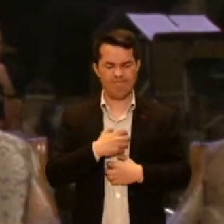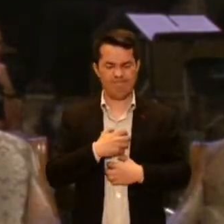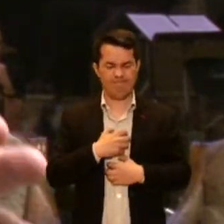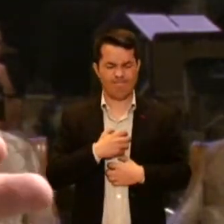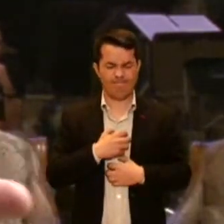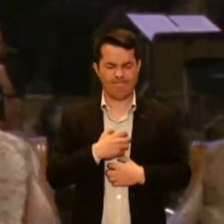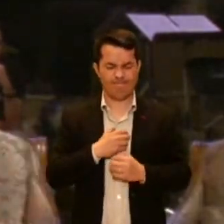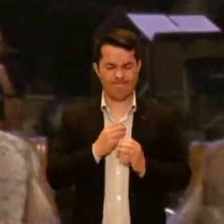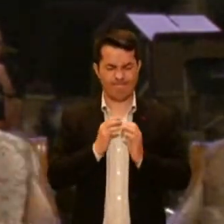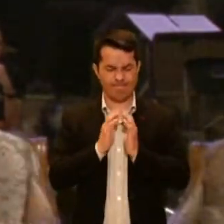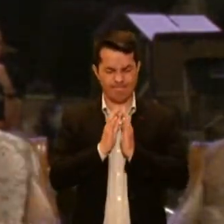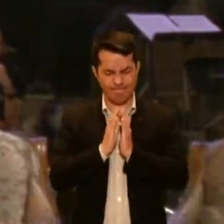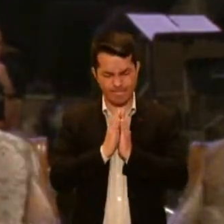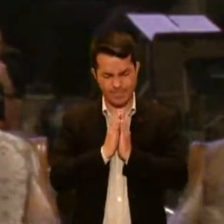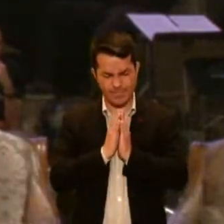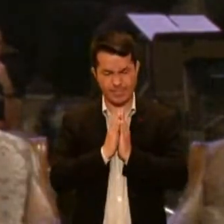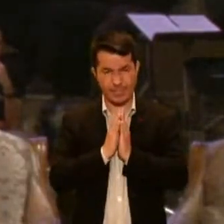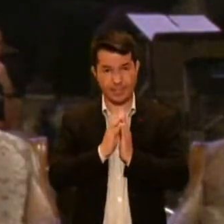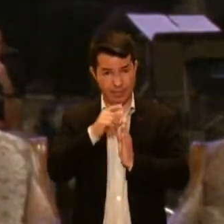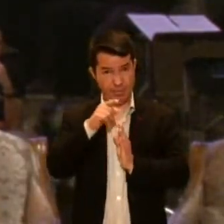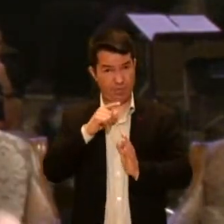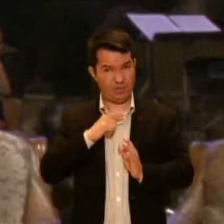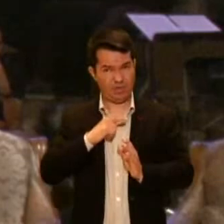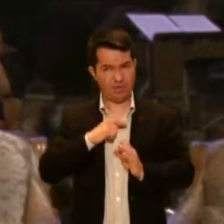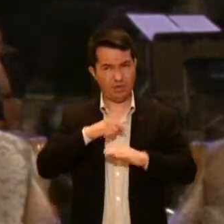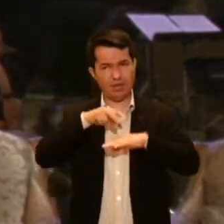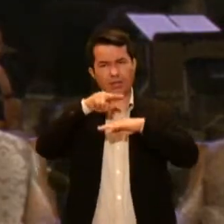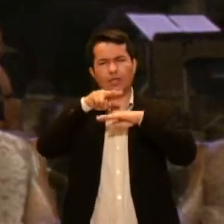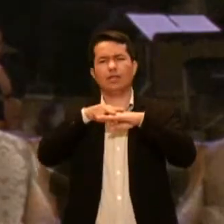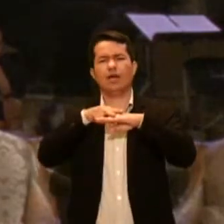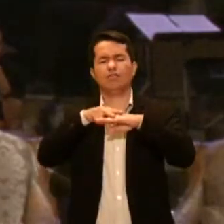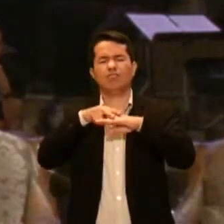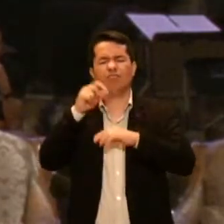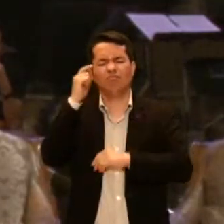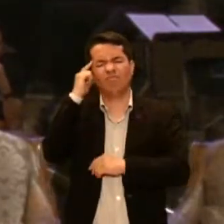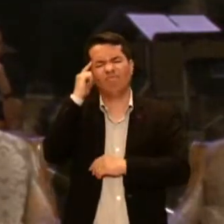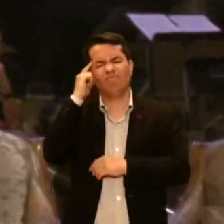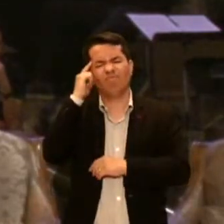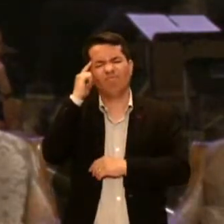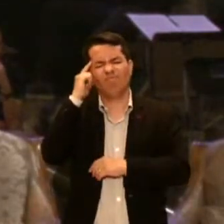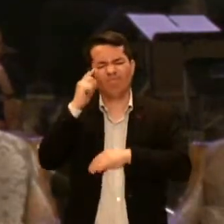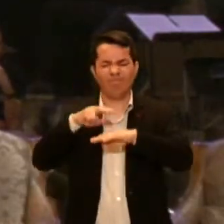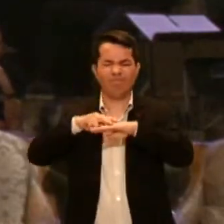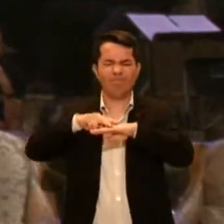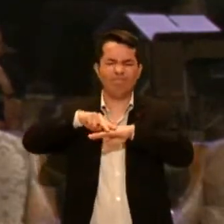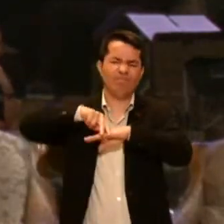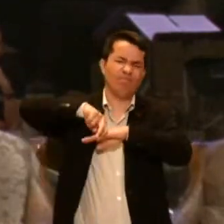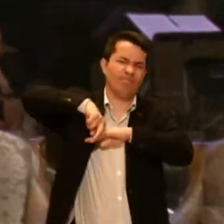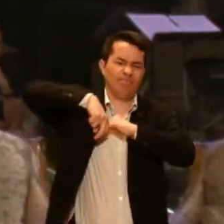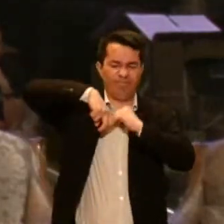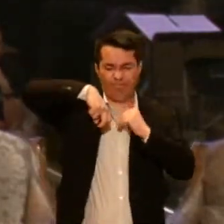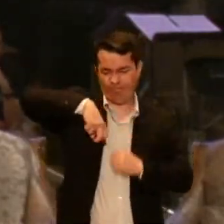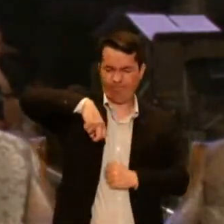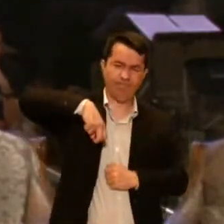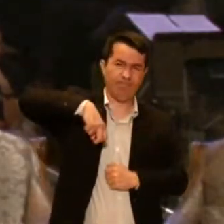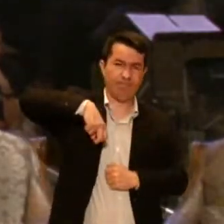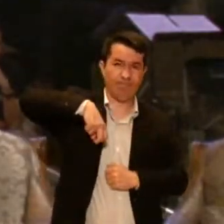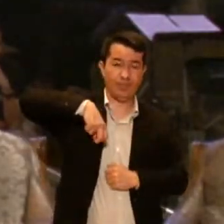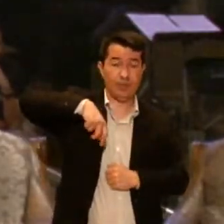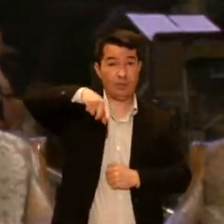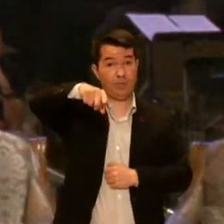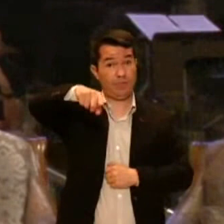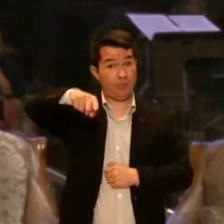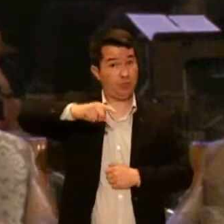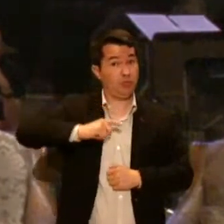Está deitado? Se coloca de pé ou ajoelhado à beira da cama. Se você está na sala, se ajoelha ali